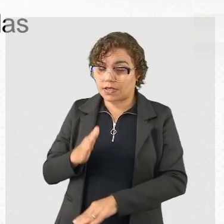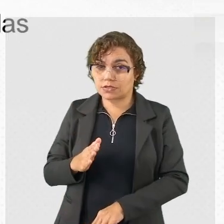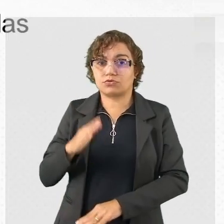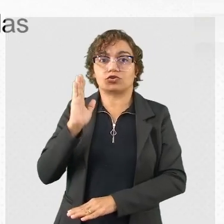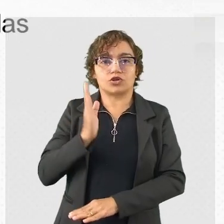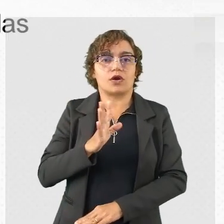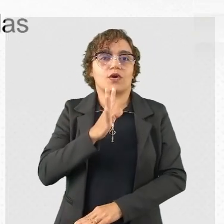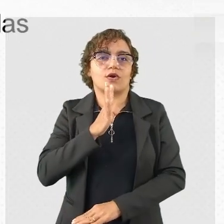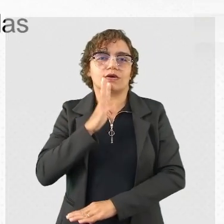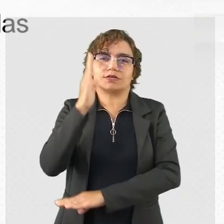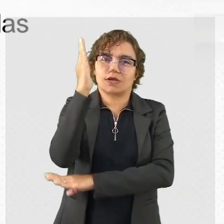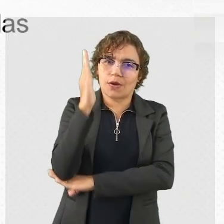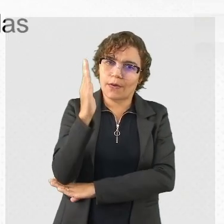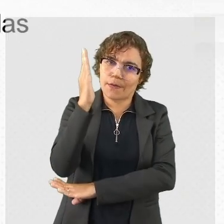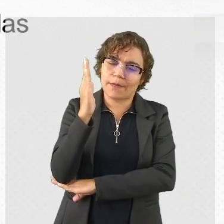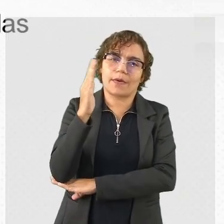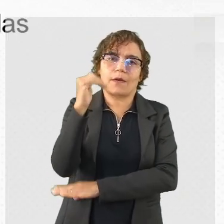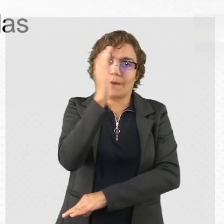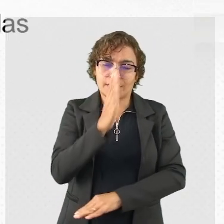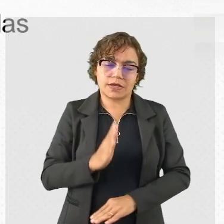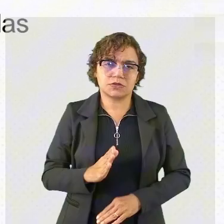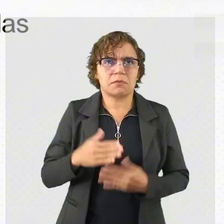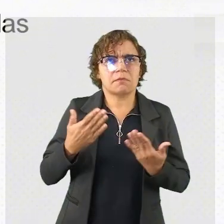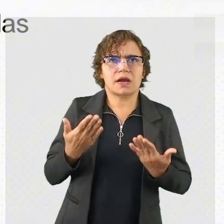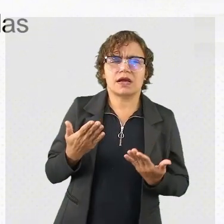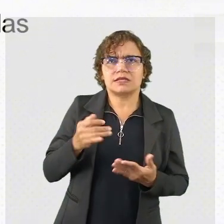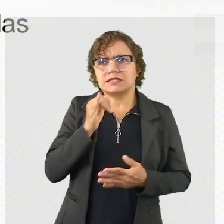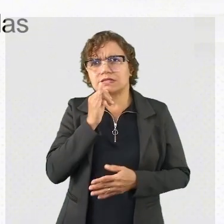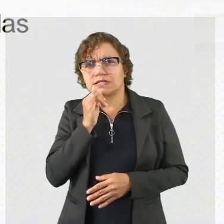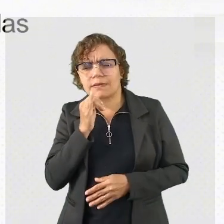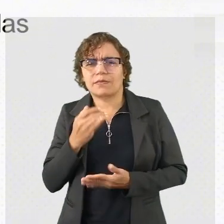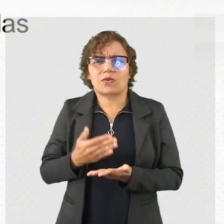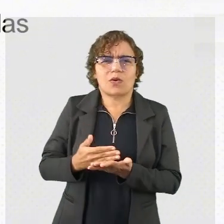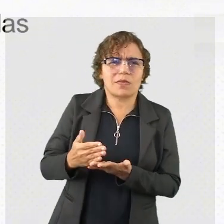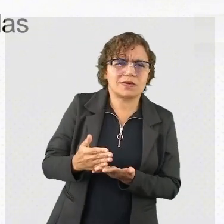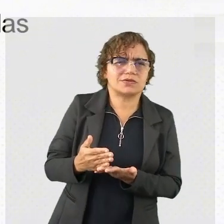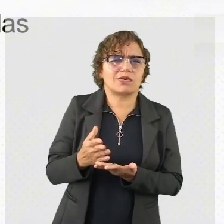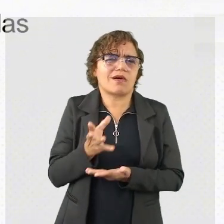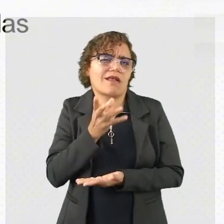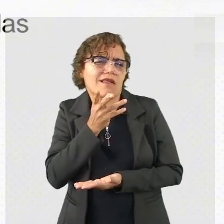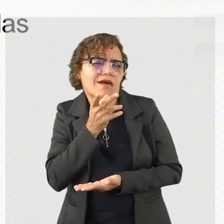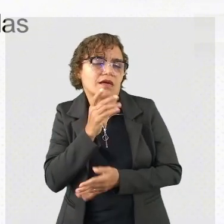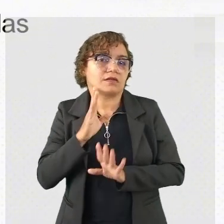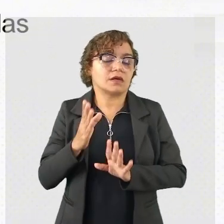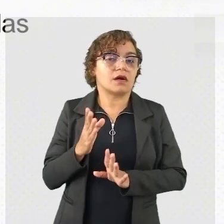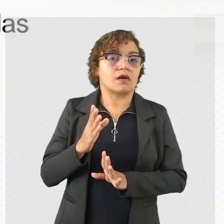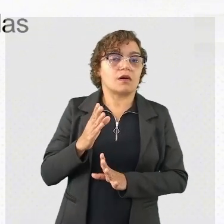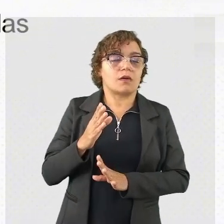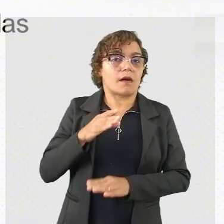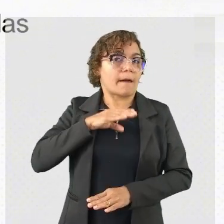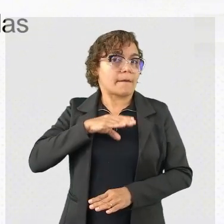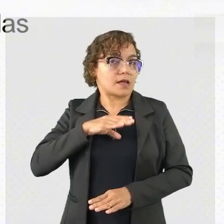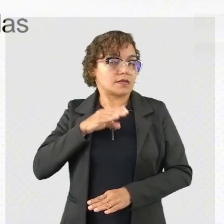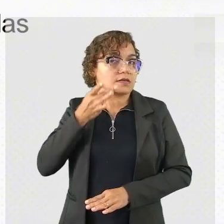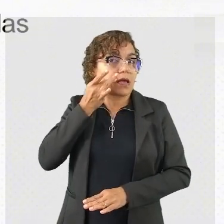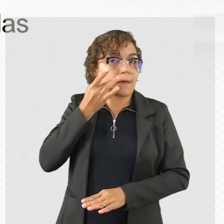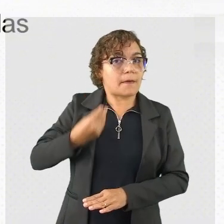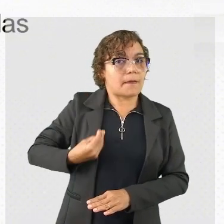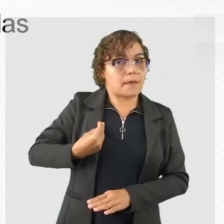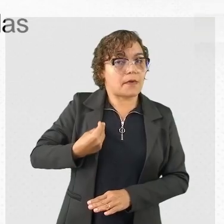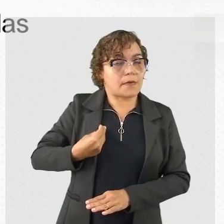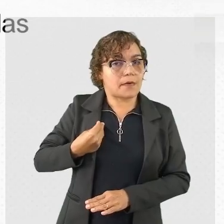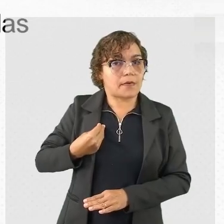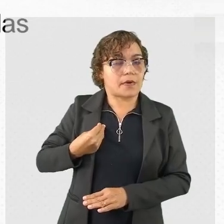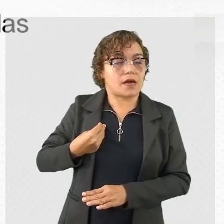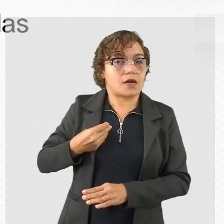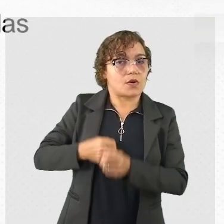pau-brasil. E nesse sentido, ainda era muito tímida a presença portuguesa nos primeiros anos de